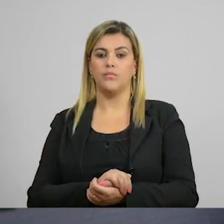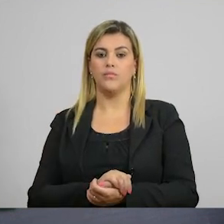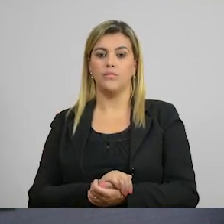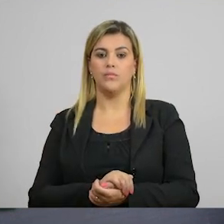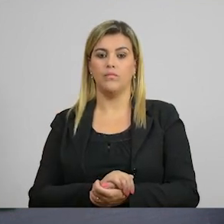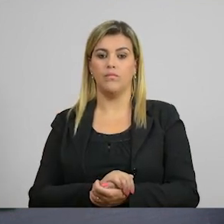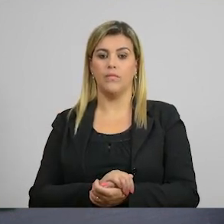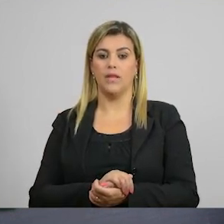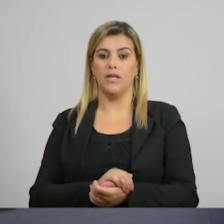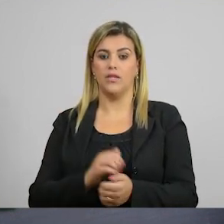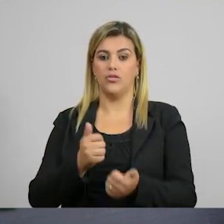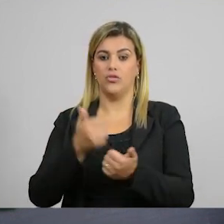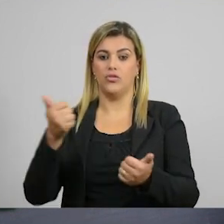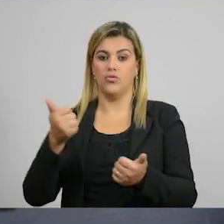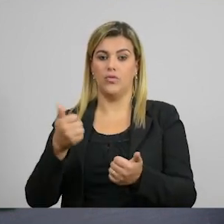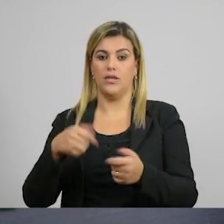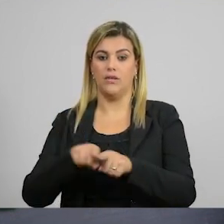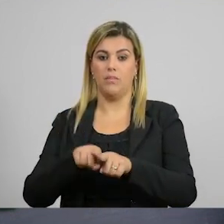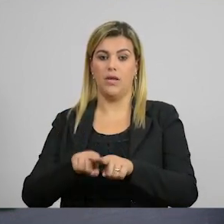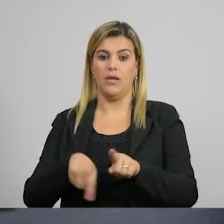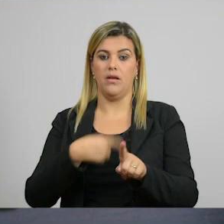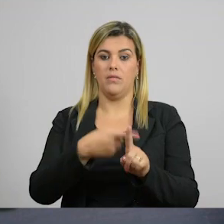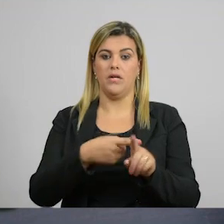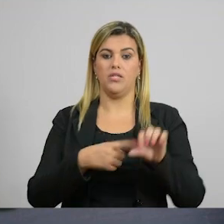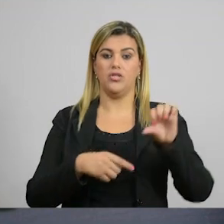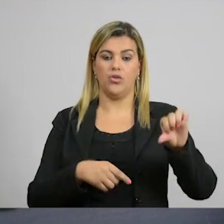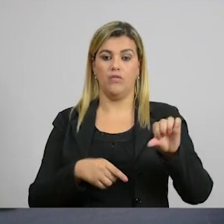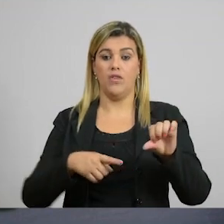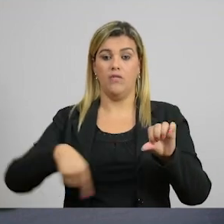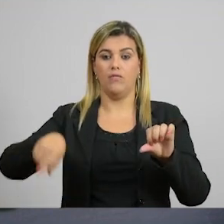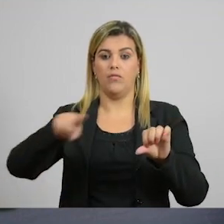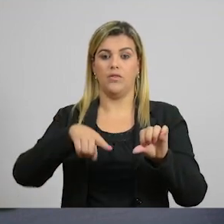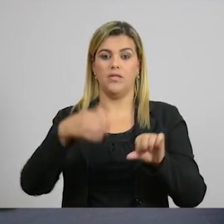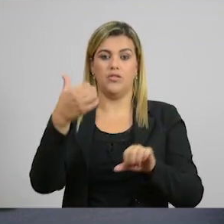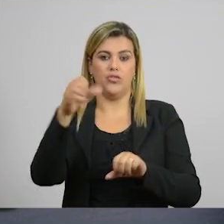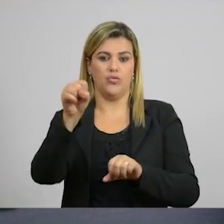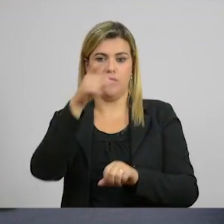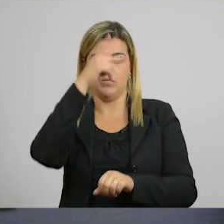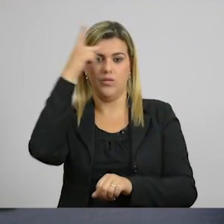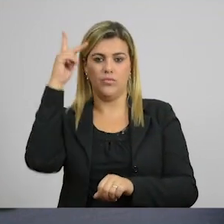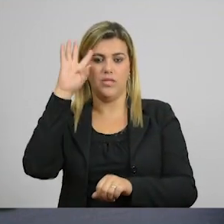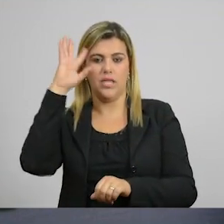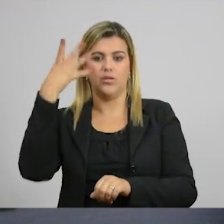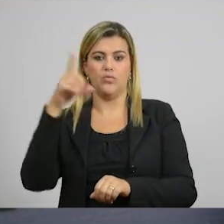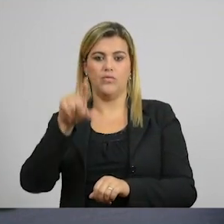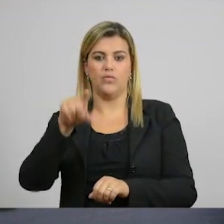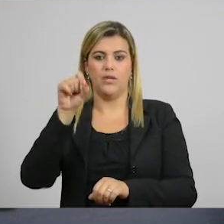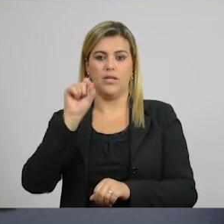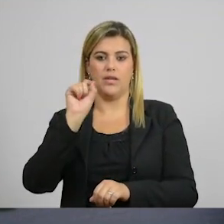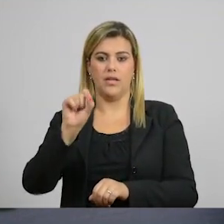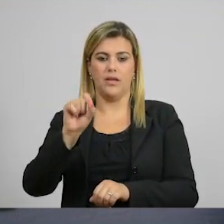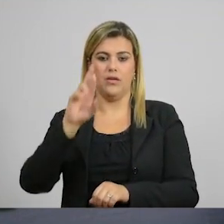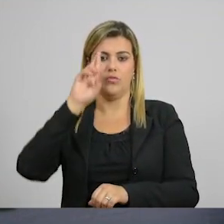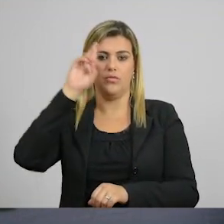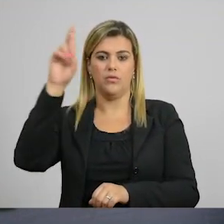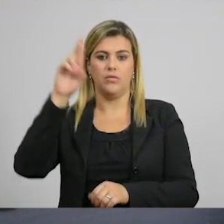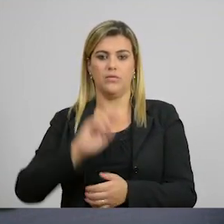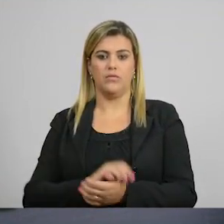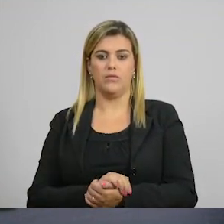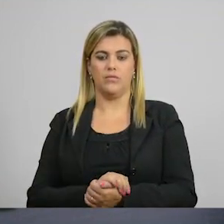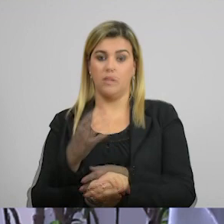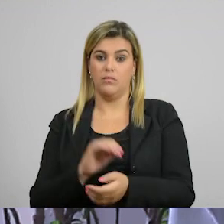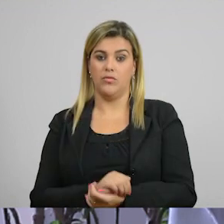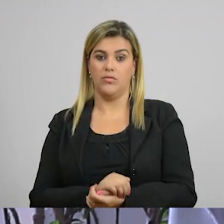Ocupacional e titulares e suplentes, mais 9. Agora vocês resolvam entre vocês quem é a